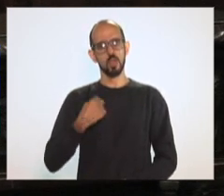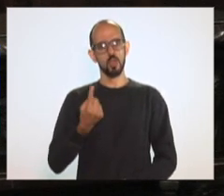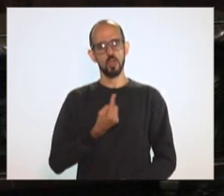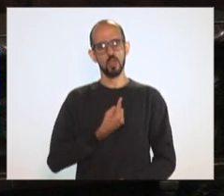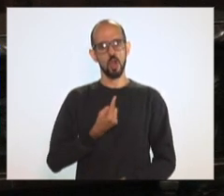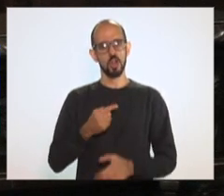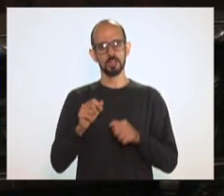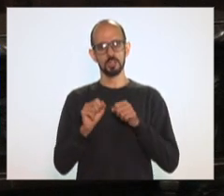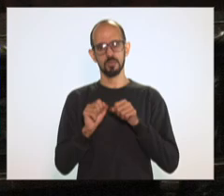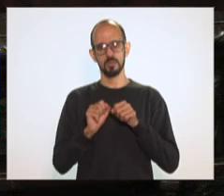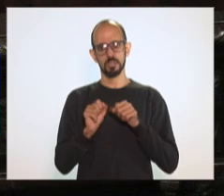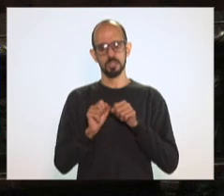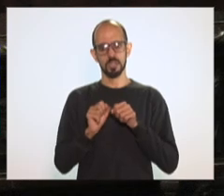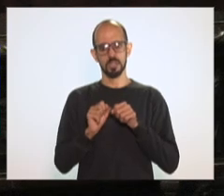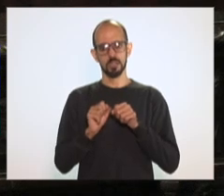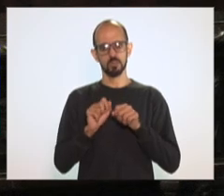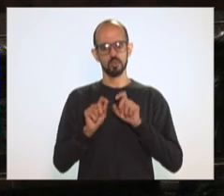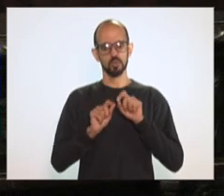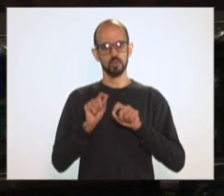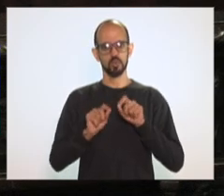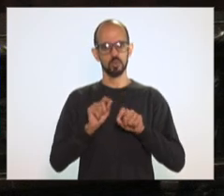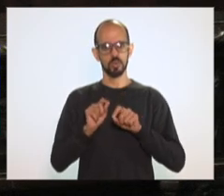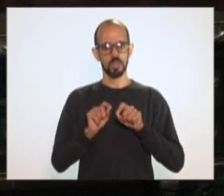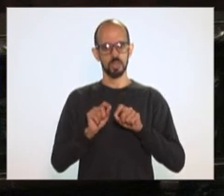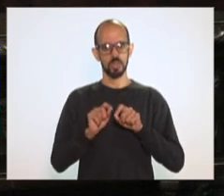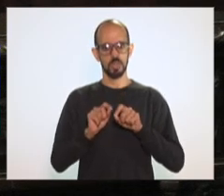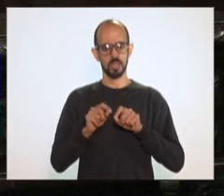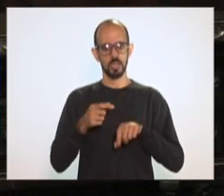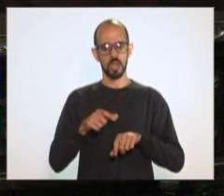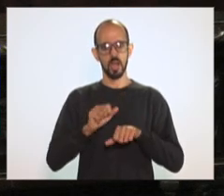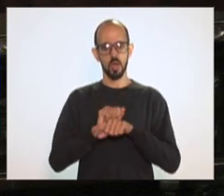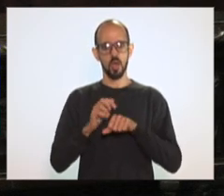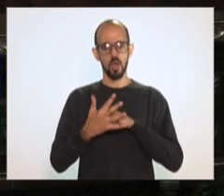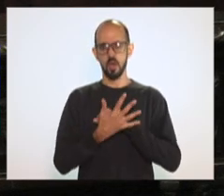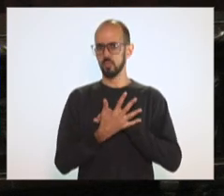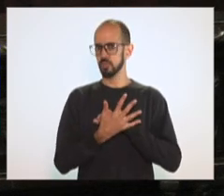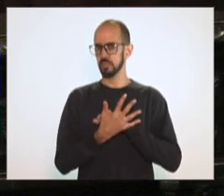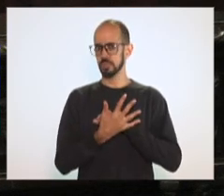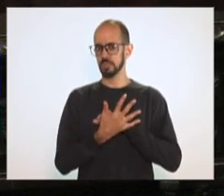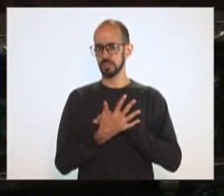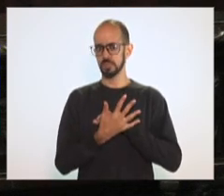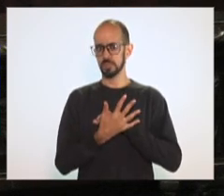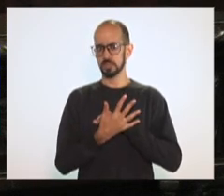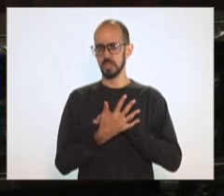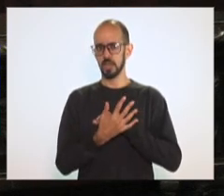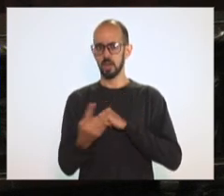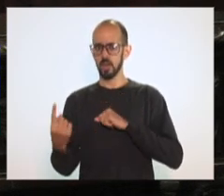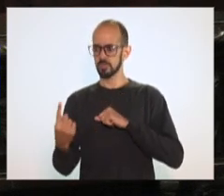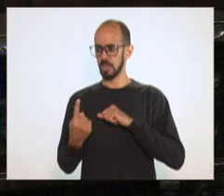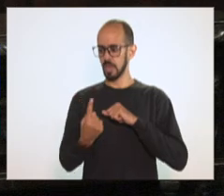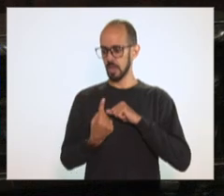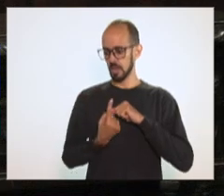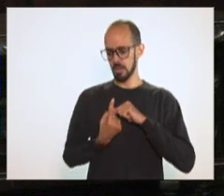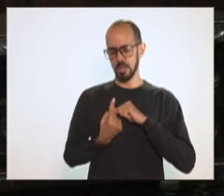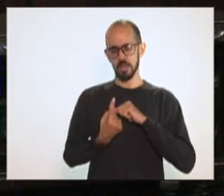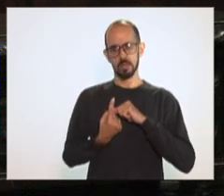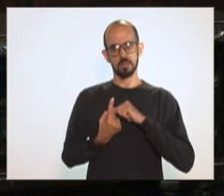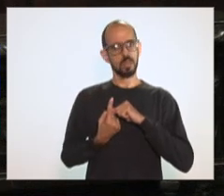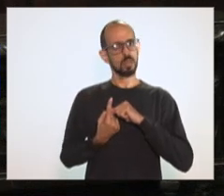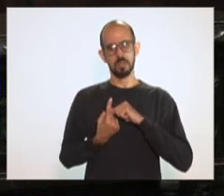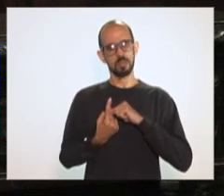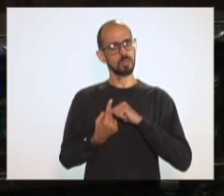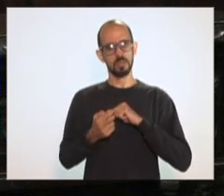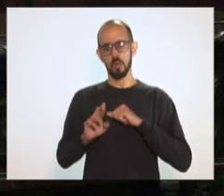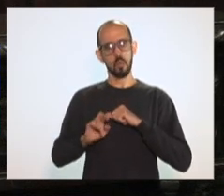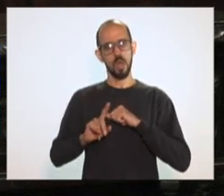que dizemos que a covid-19 era uma gripezinha. Não fomos nós, senhor presidente,